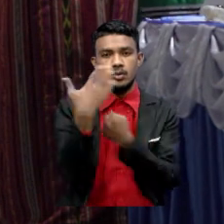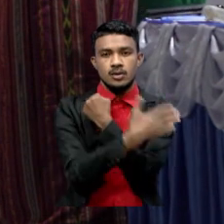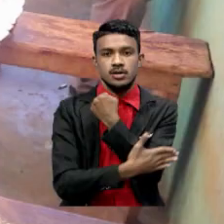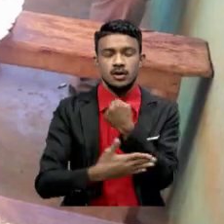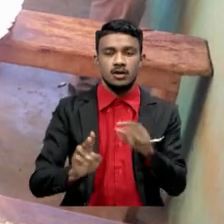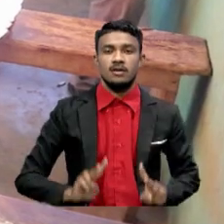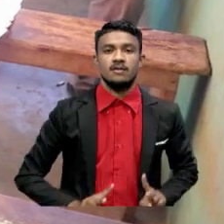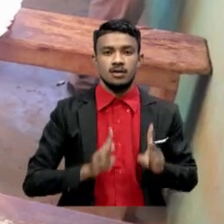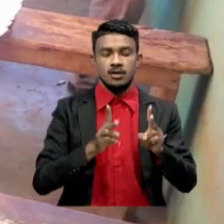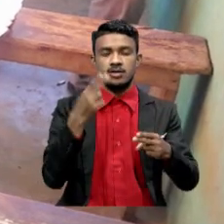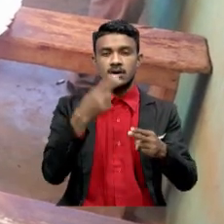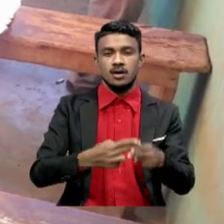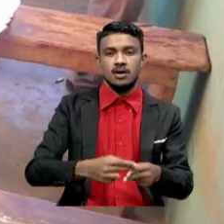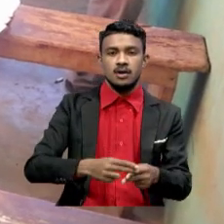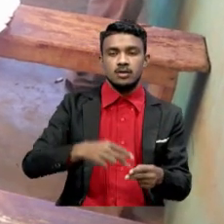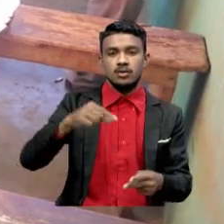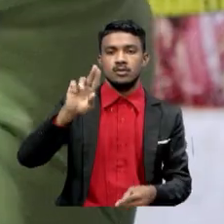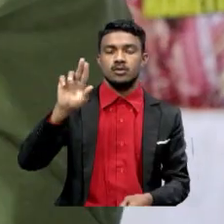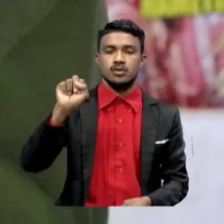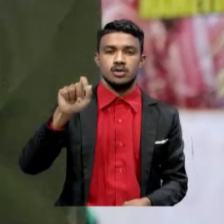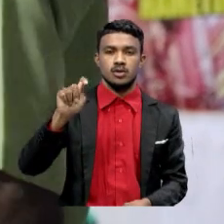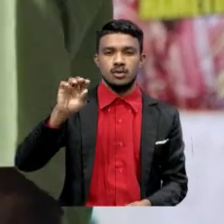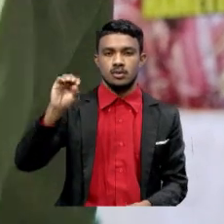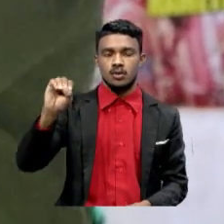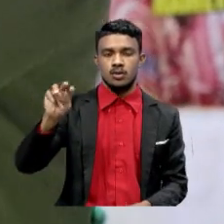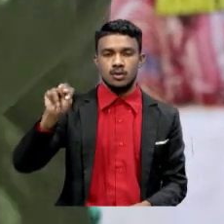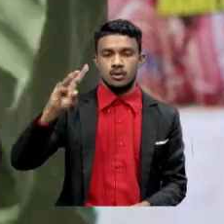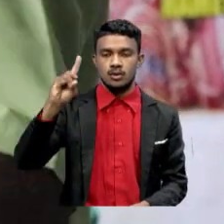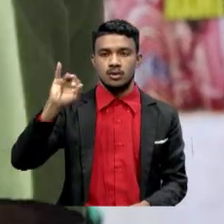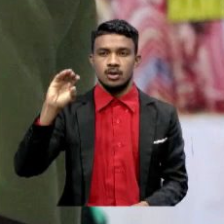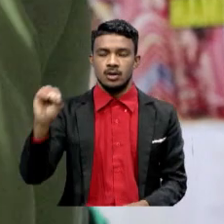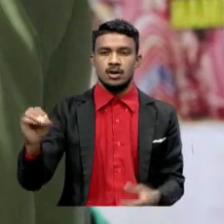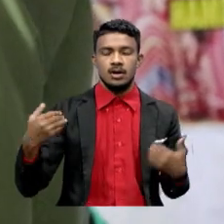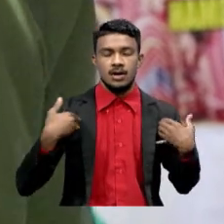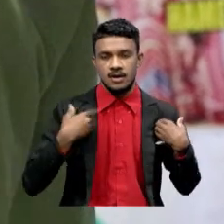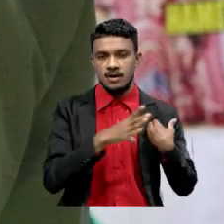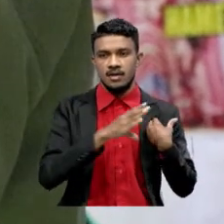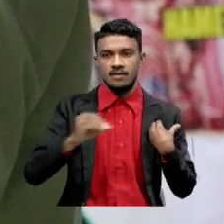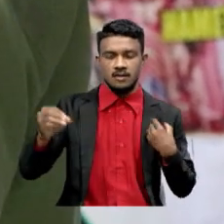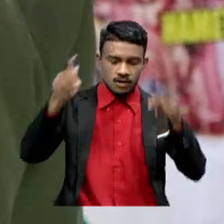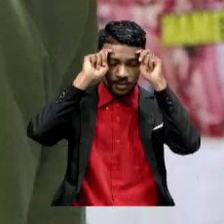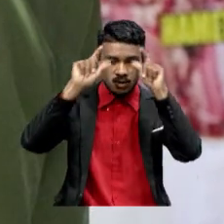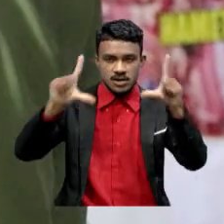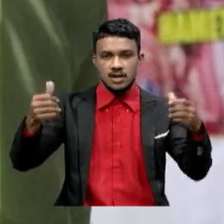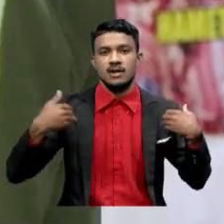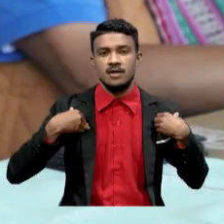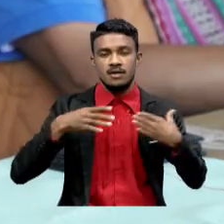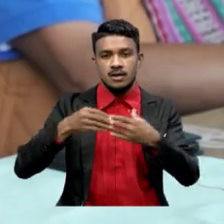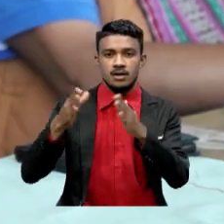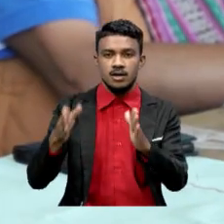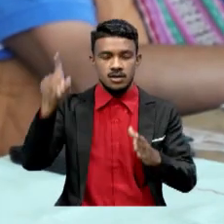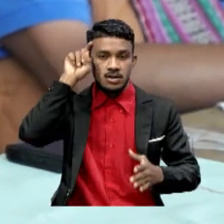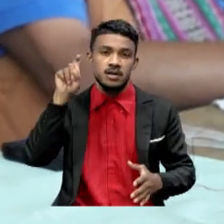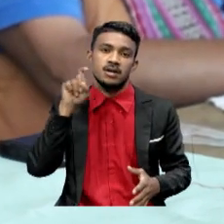Veterano Custódio Belo Alin Laik mos agradece tamba Timor Leste se iha líder ida Hanesan Kairala Sanan Gusmão ne beha karak husik bot hotu